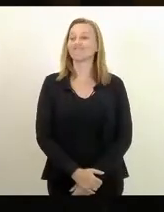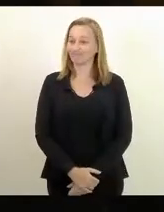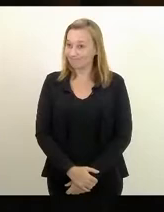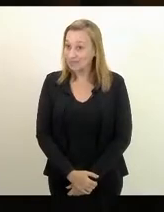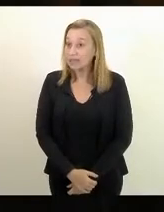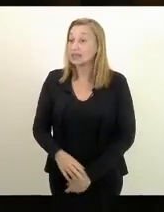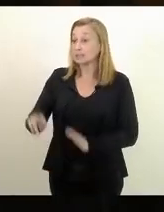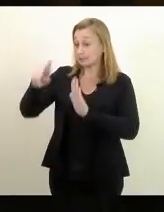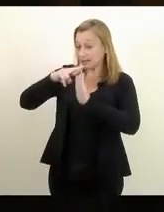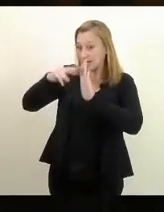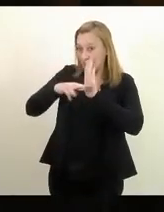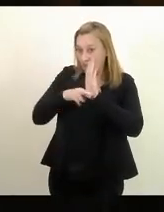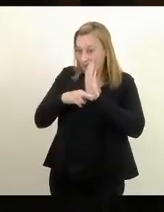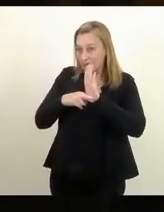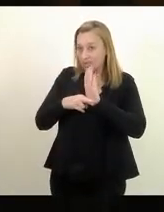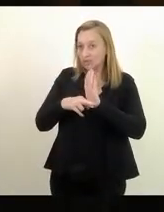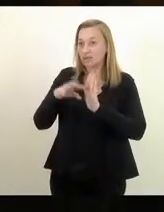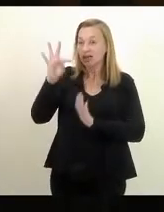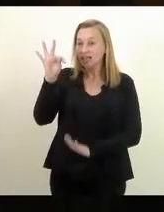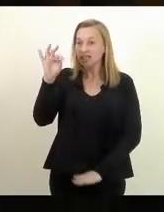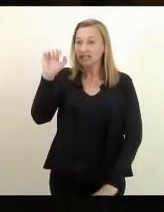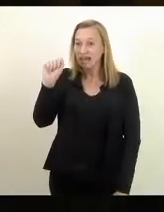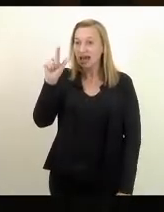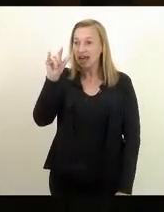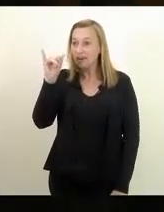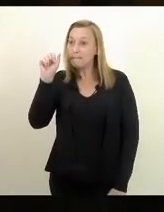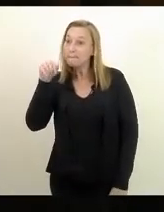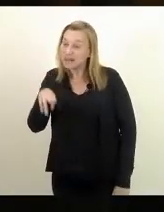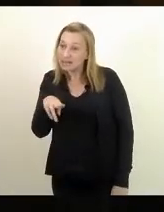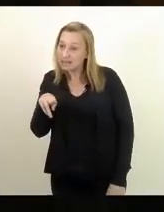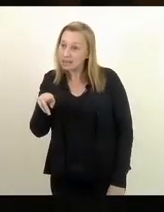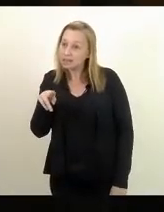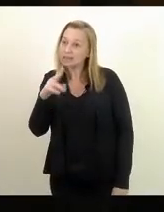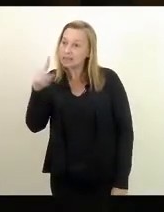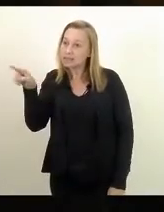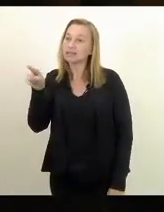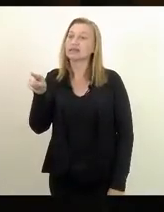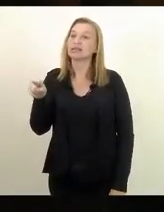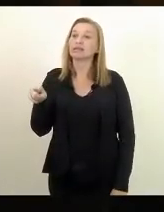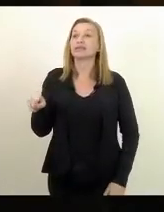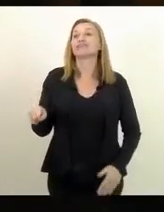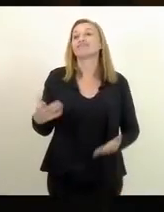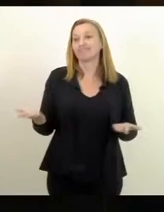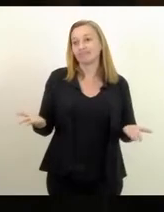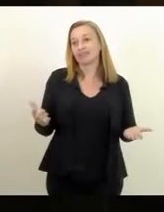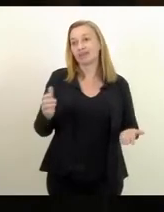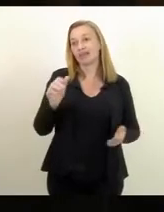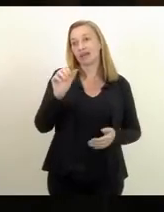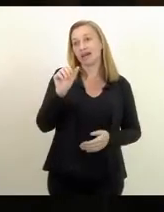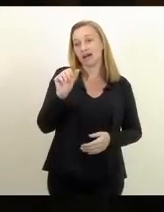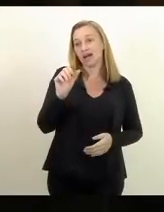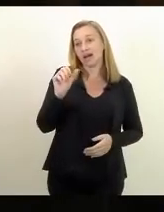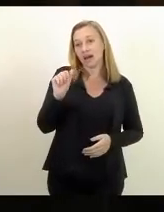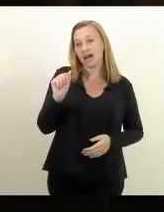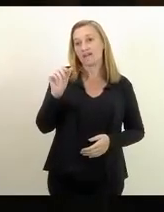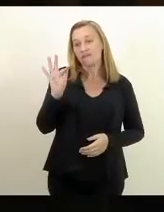talibã que acaba de tomar o afeganistão praticamente o afeganistão todo